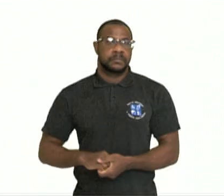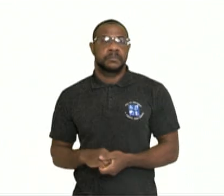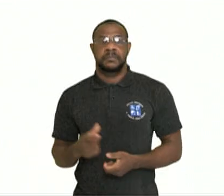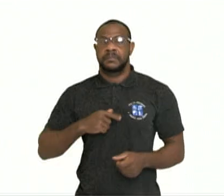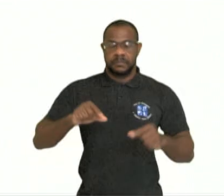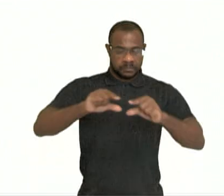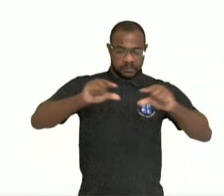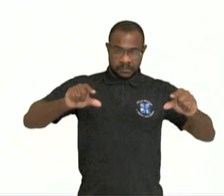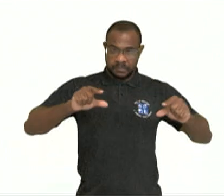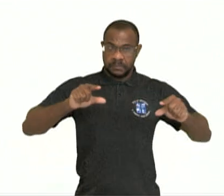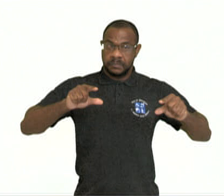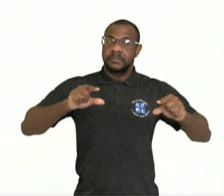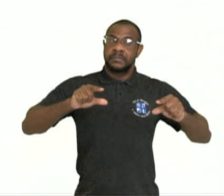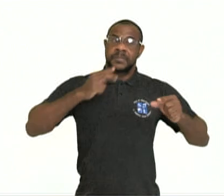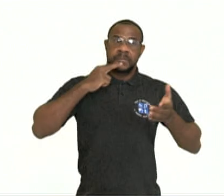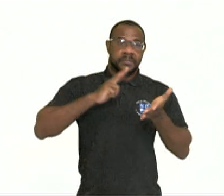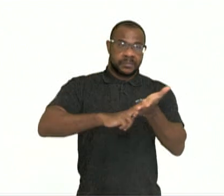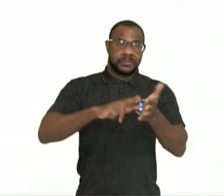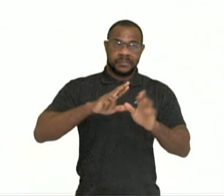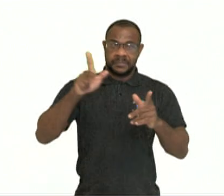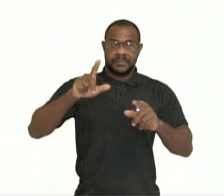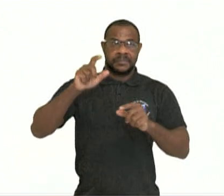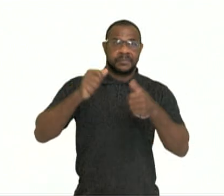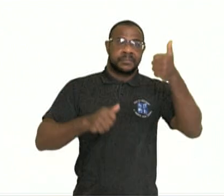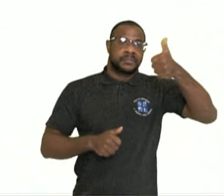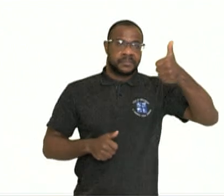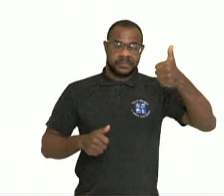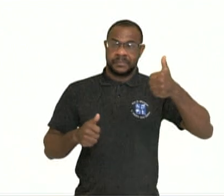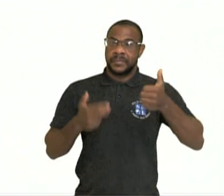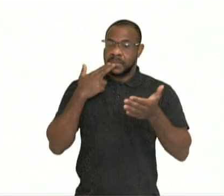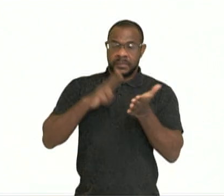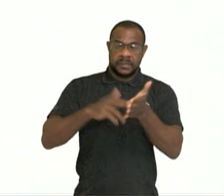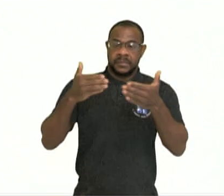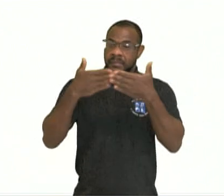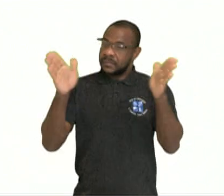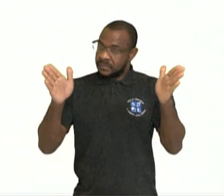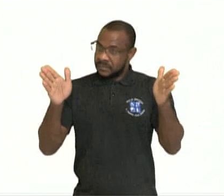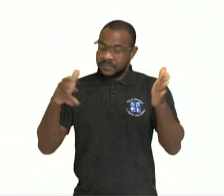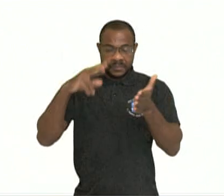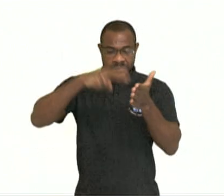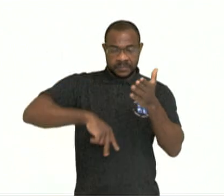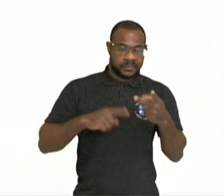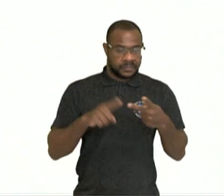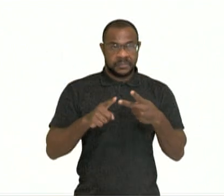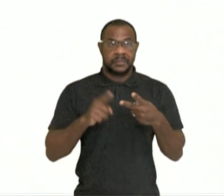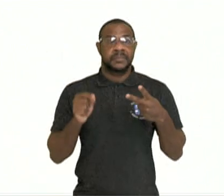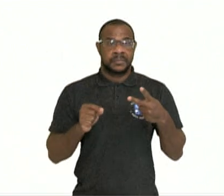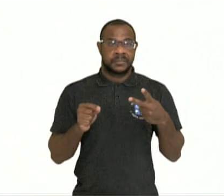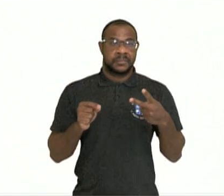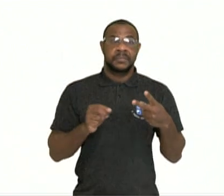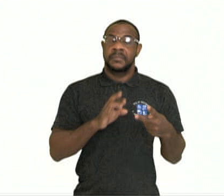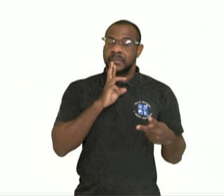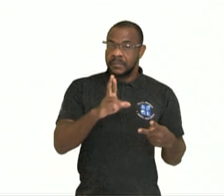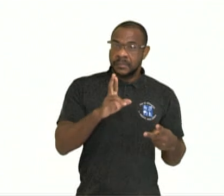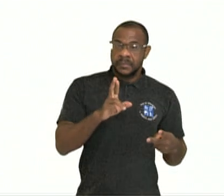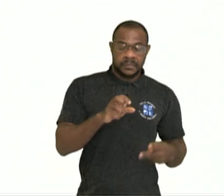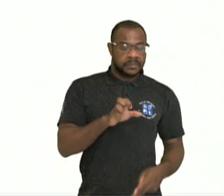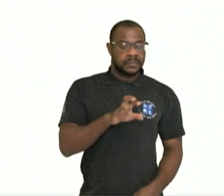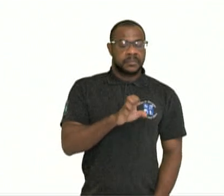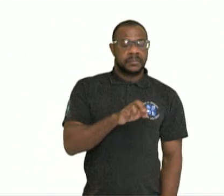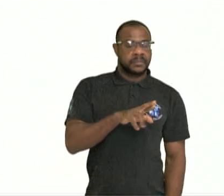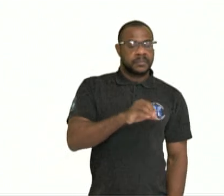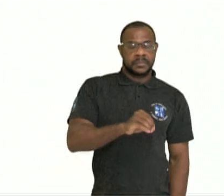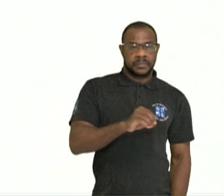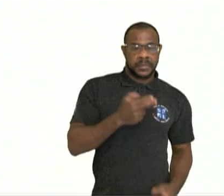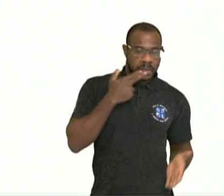de cartas diferentes. A primeira, de uma carta aberta, a que estamos lendo, a segunda, da resposta que o Érico